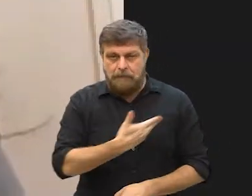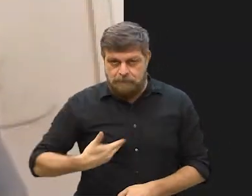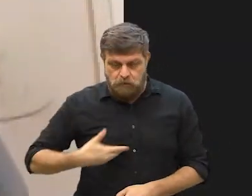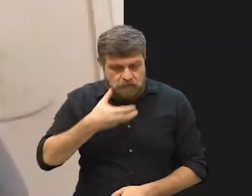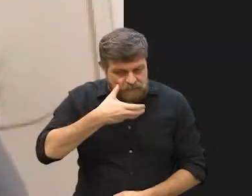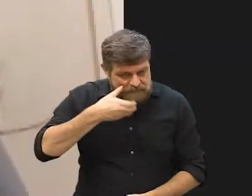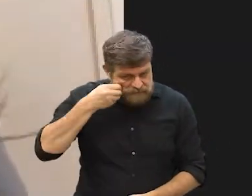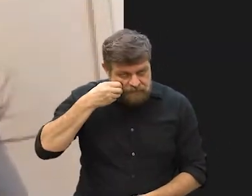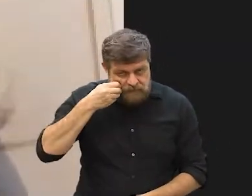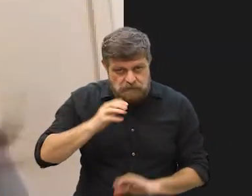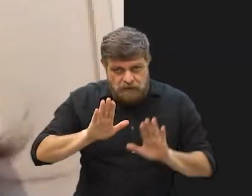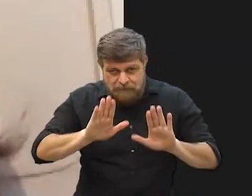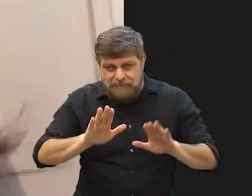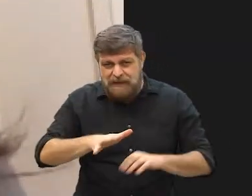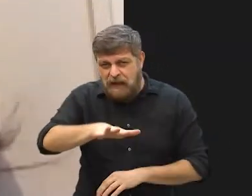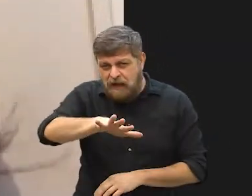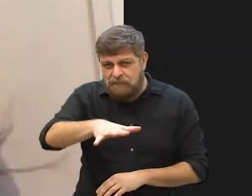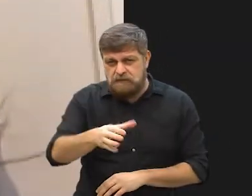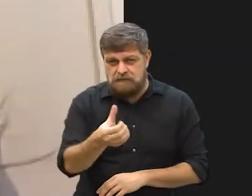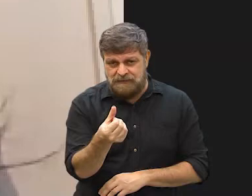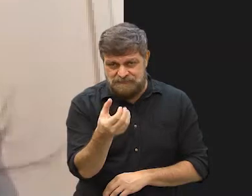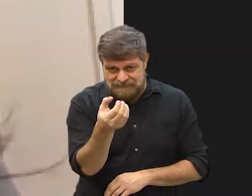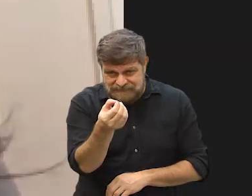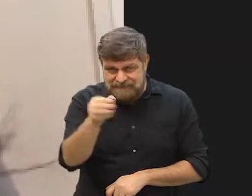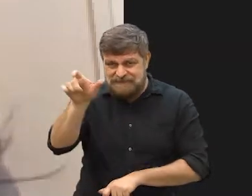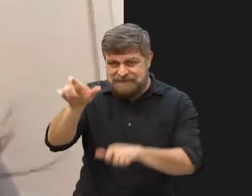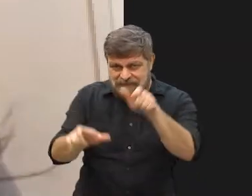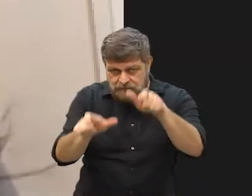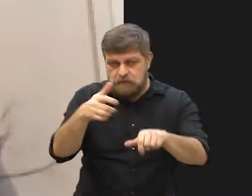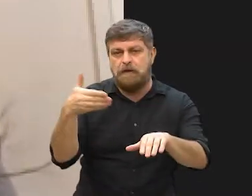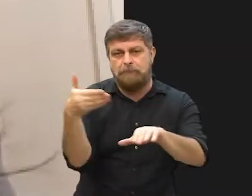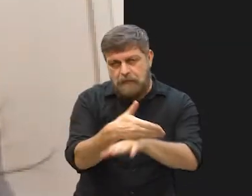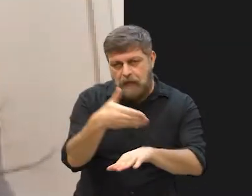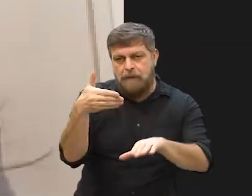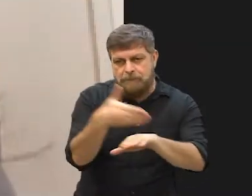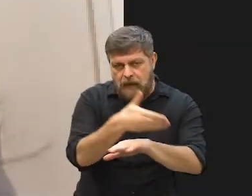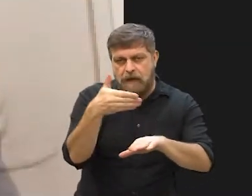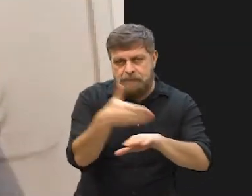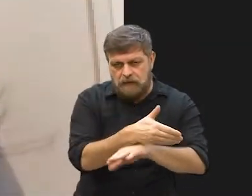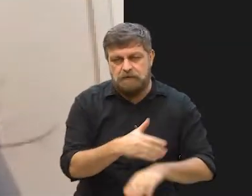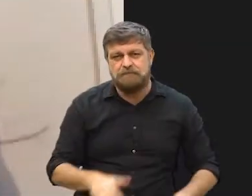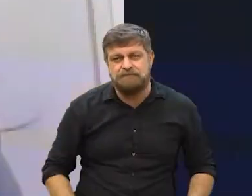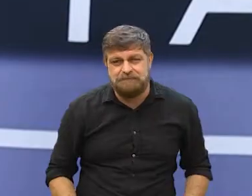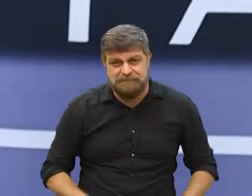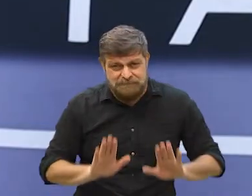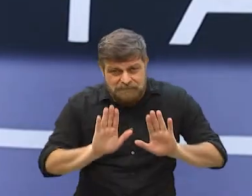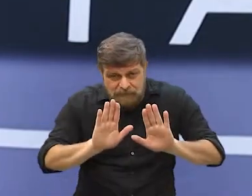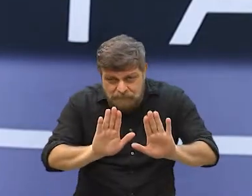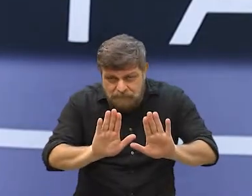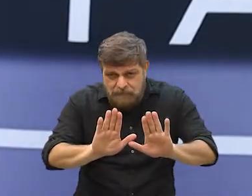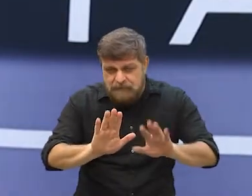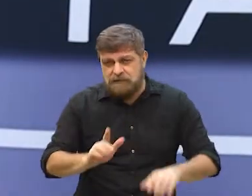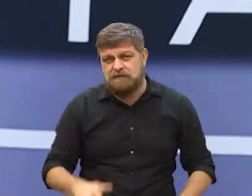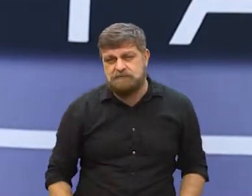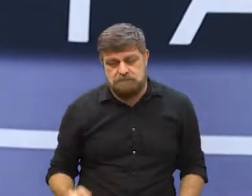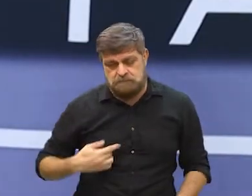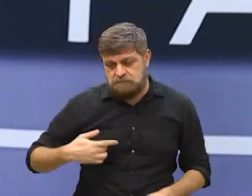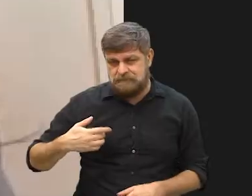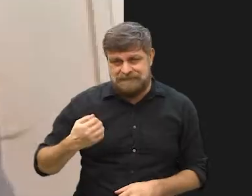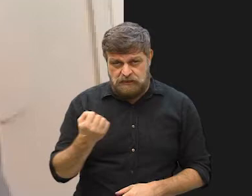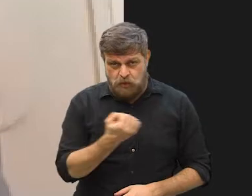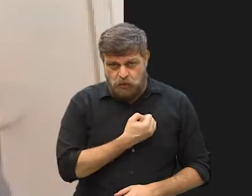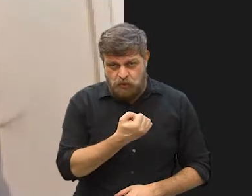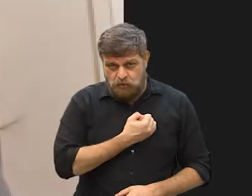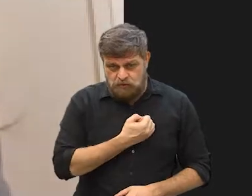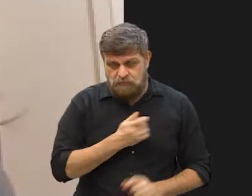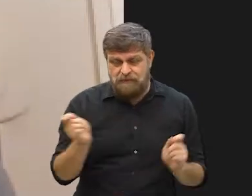reserva, em torno de umas 60 pessoas que participam das nossas atividades. Mas nós sabemos que esse número